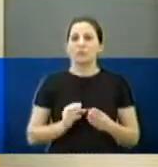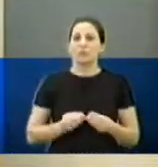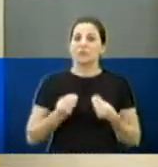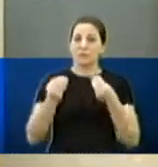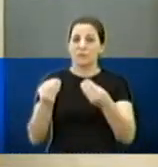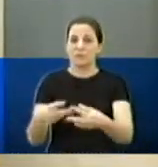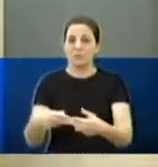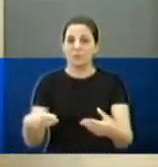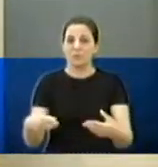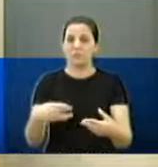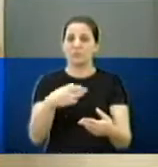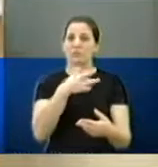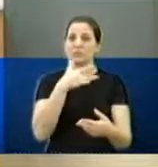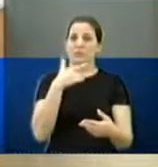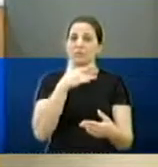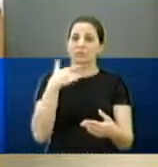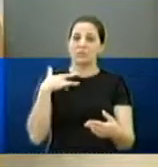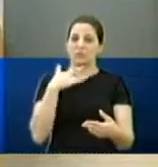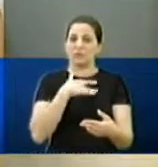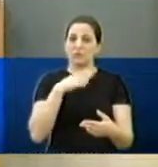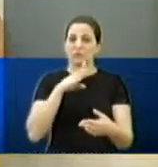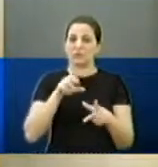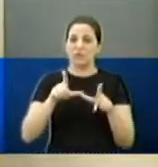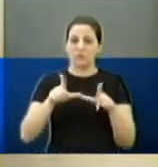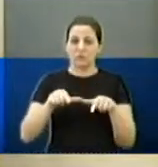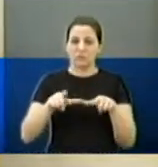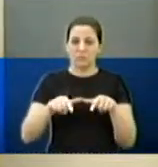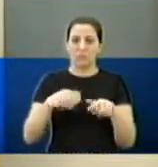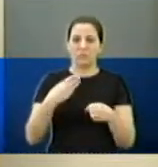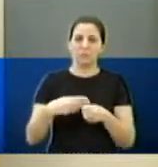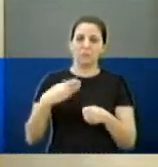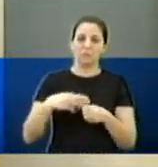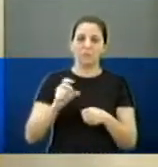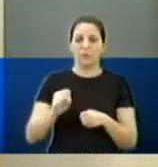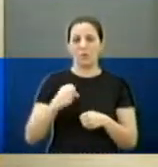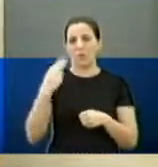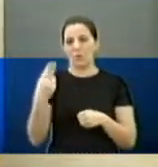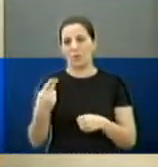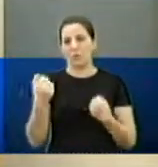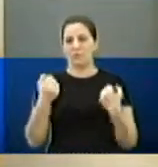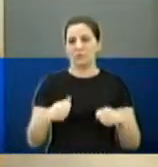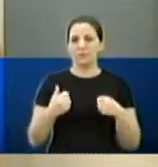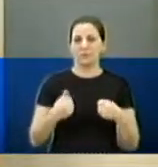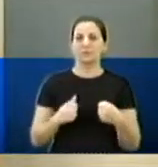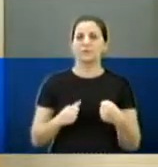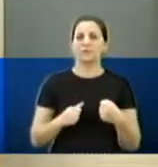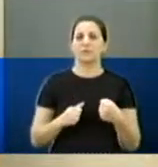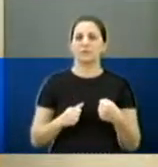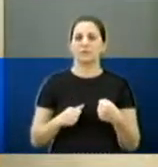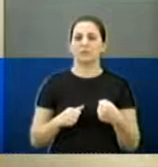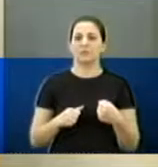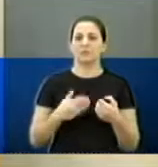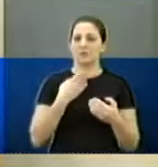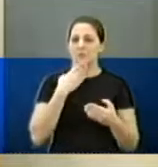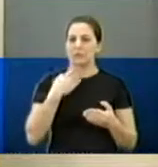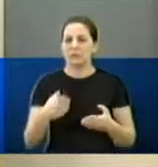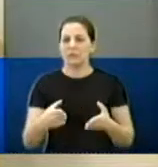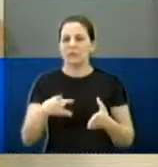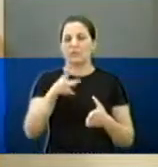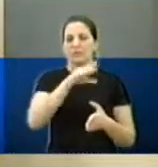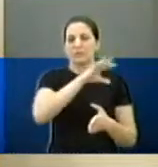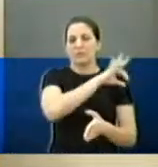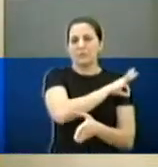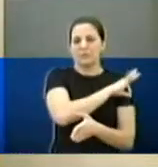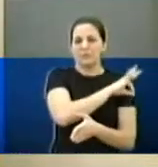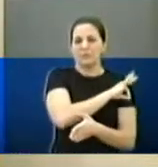equipamento do Serviço de Saúde de Bauru, ou casos que a pessoa não apresenta a necessidade pedida pela